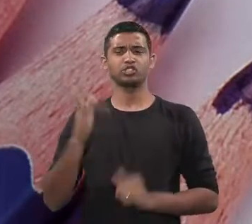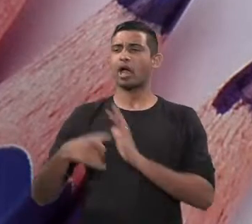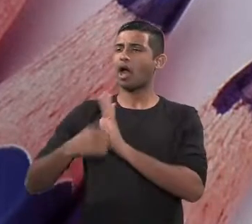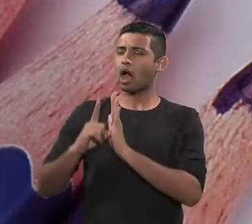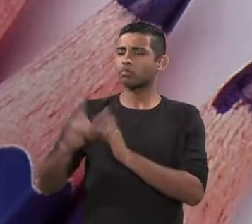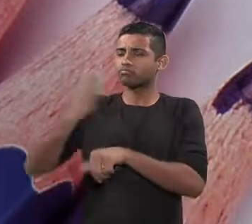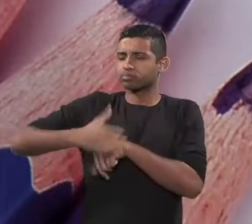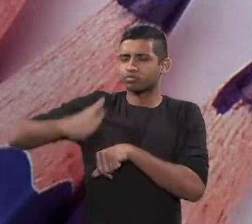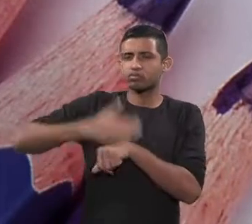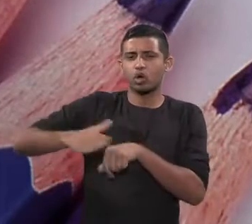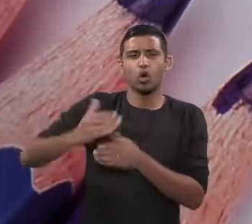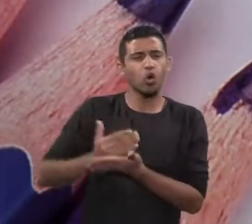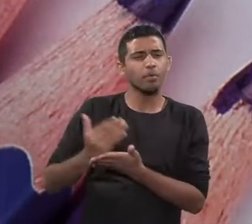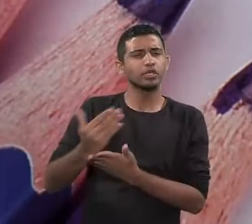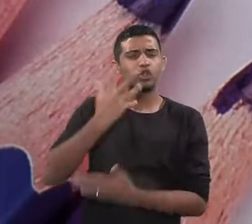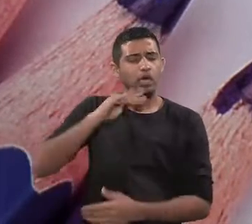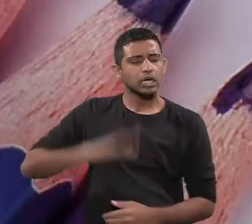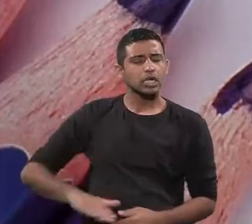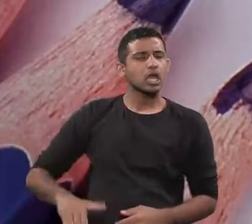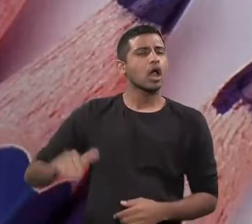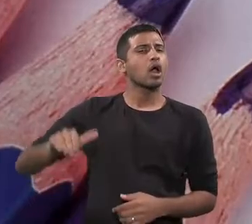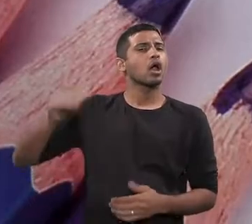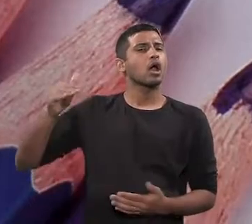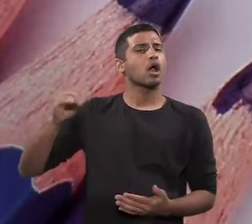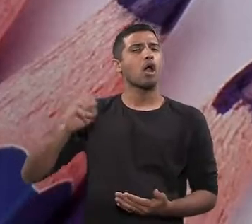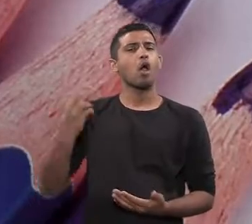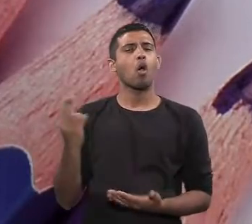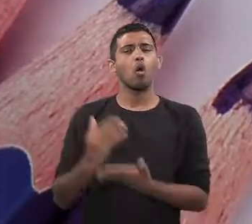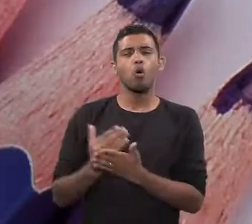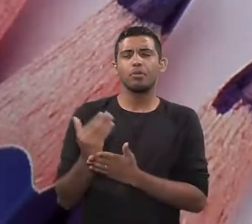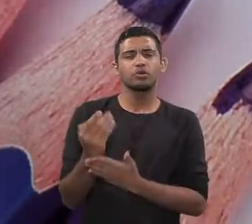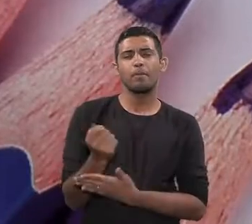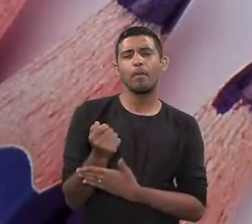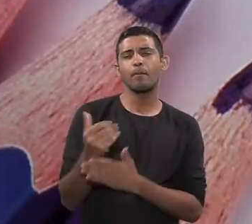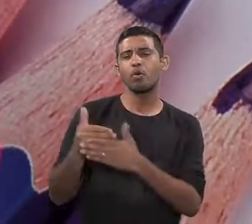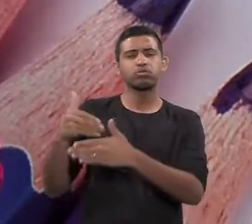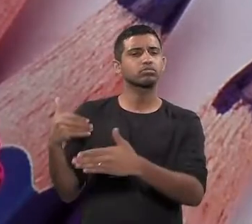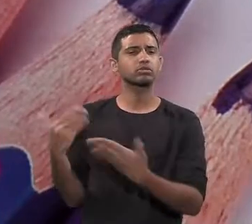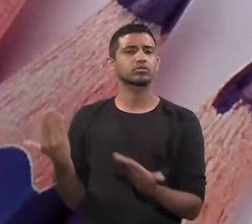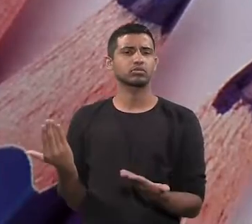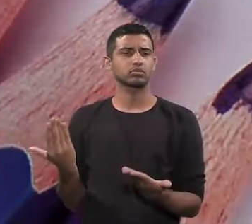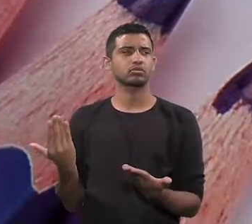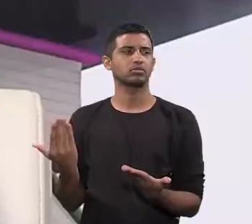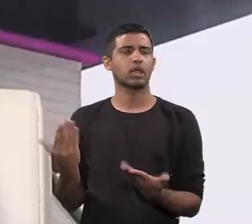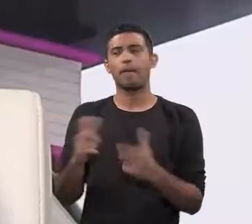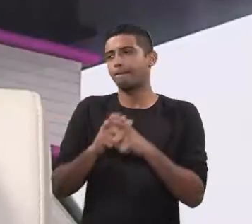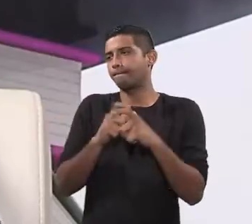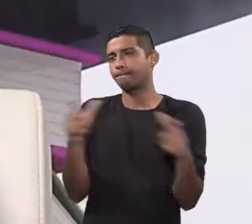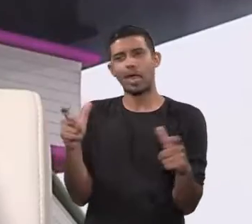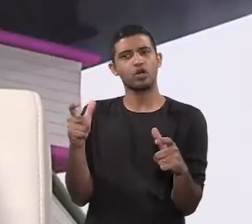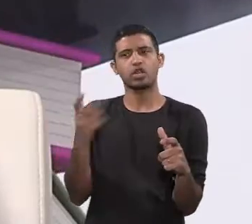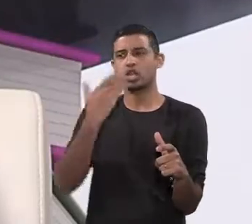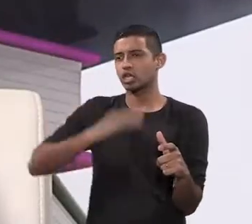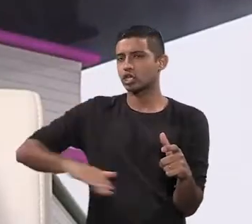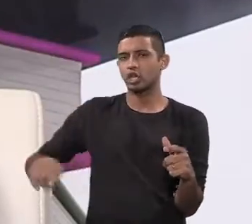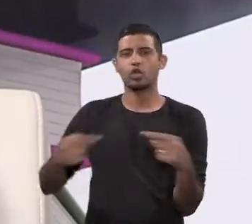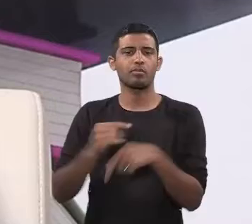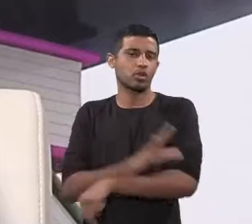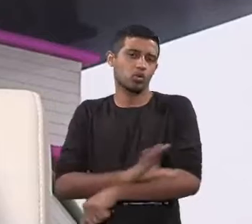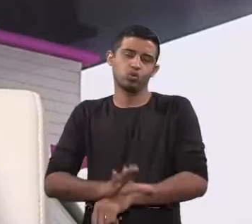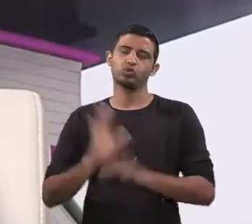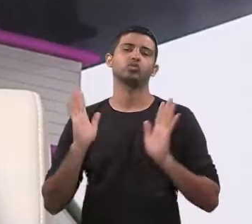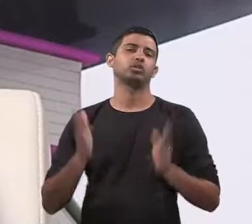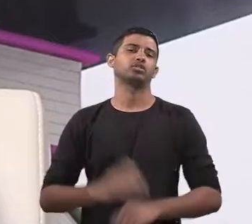pratica esporte desde pequeno ou começou há pouco? Não, a grande maioria já pratica desde pequena, é uma